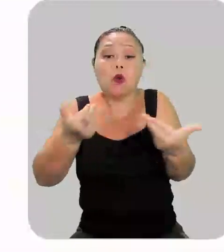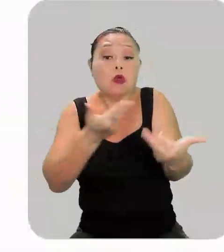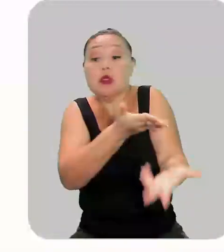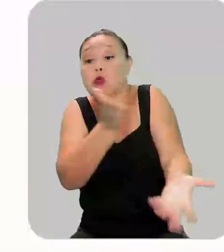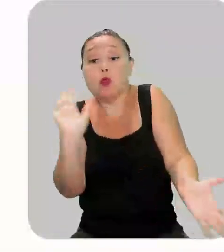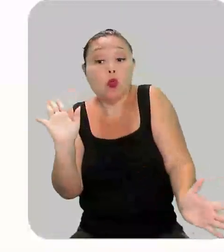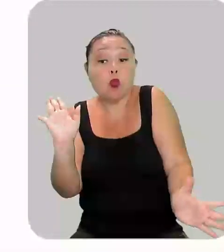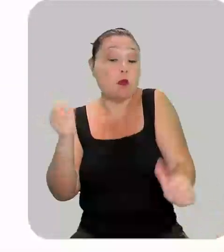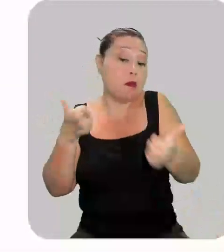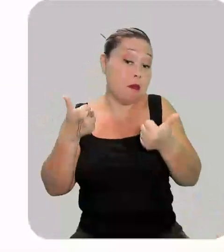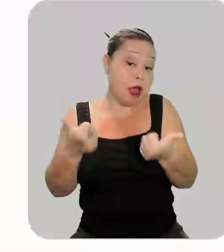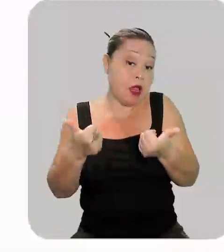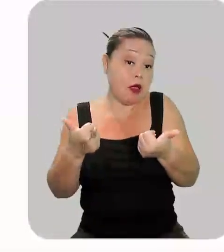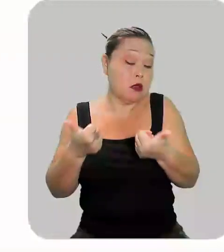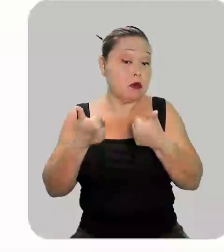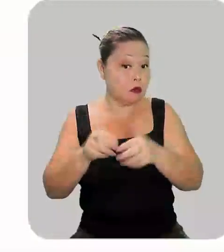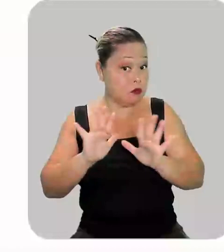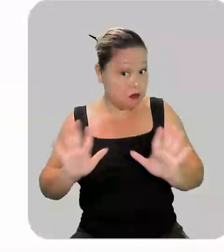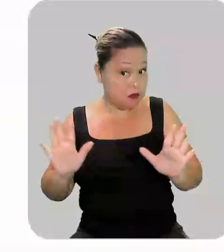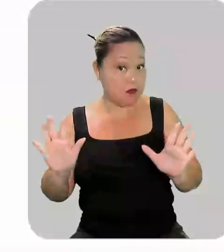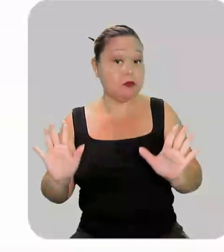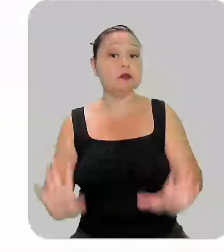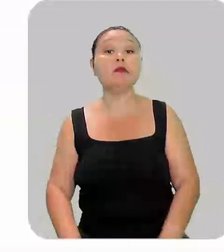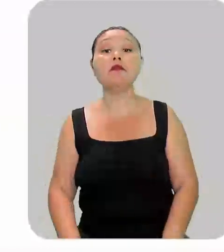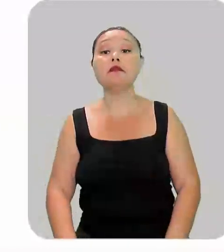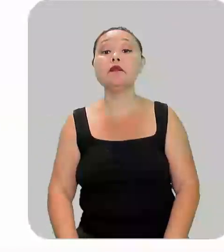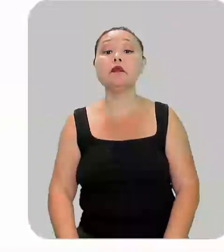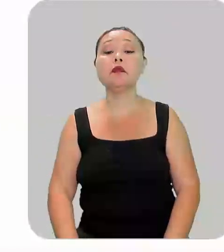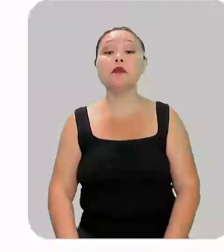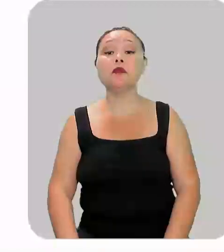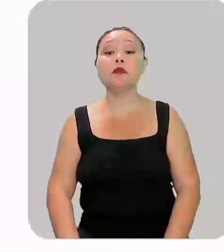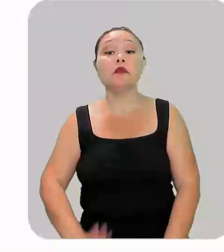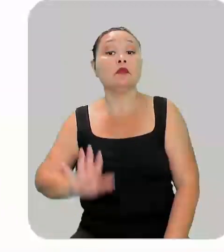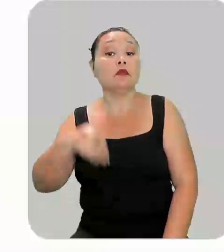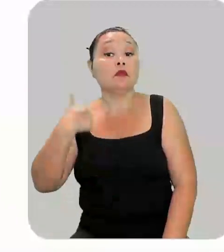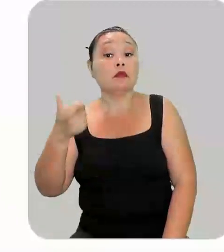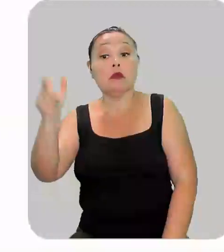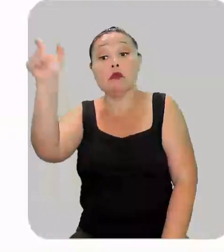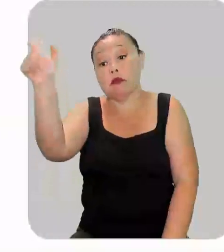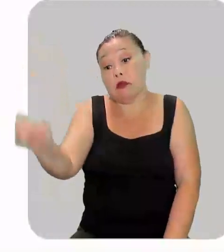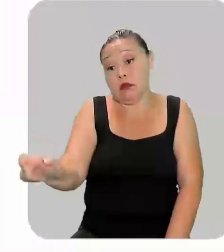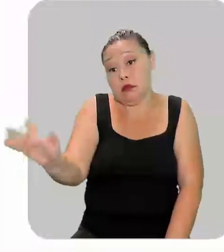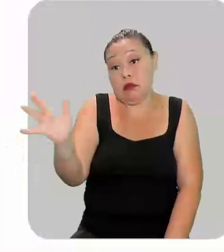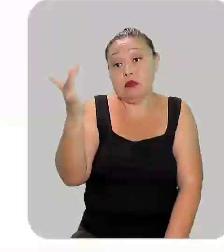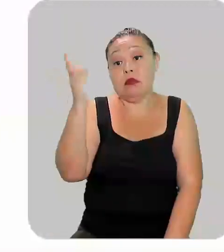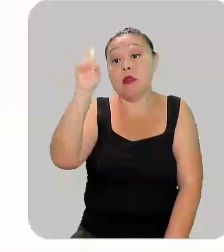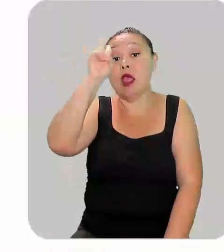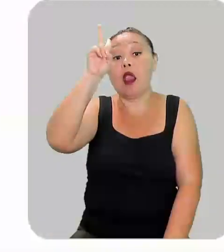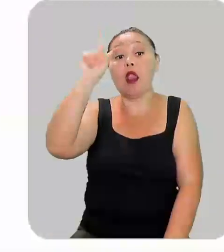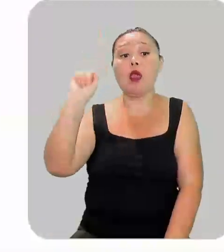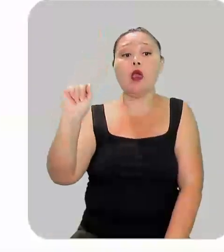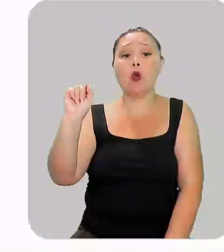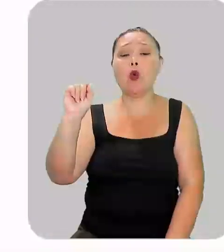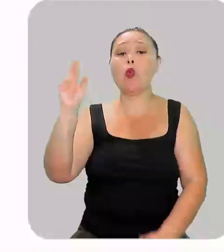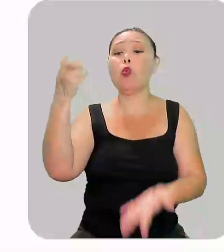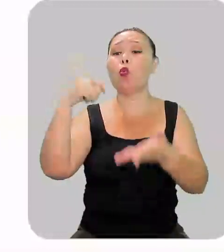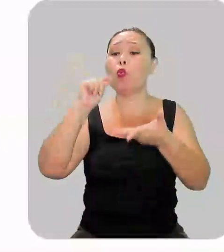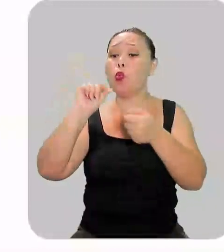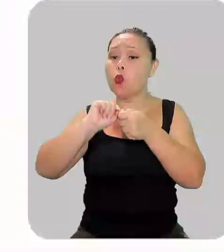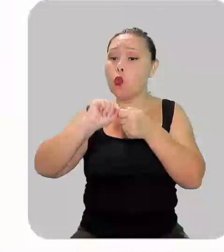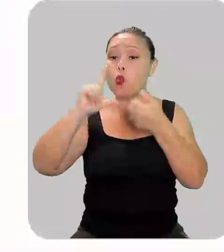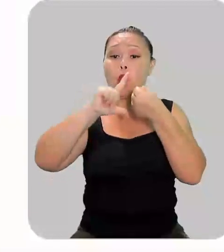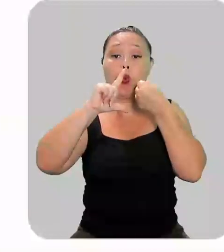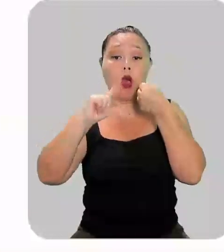lá, ó. Beleza, até aí tudo bem. No entanto, ele lembra que, de acordo